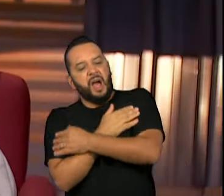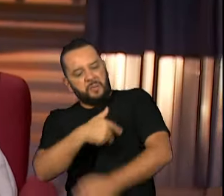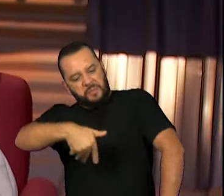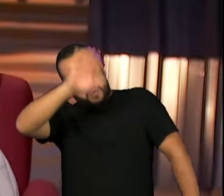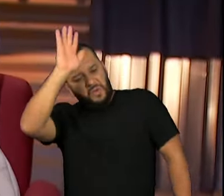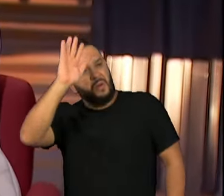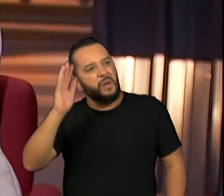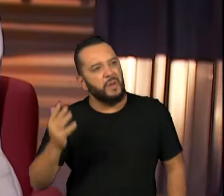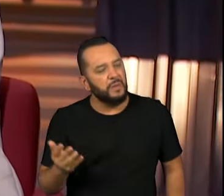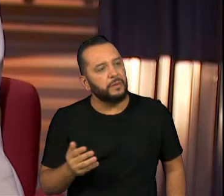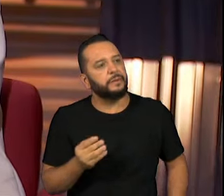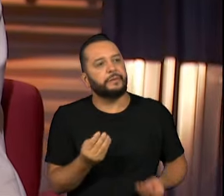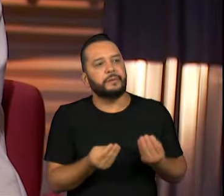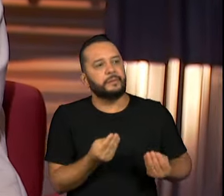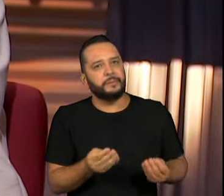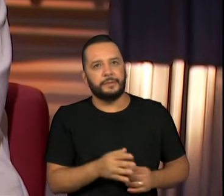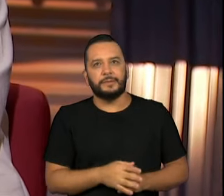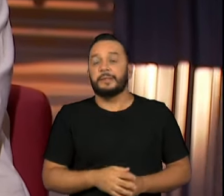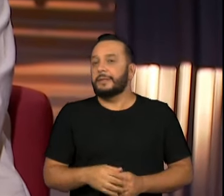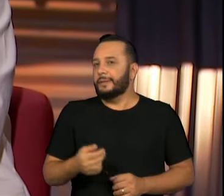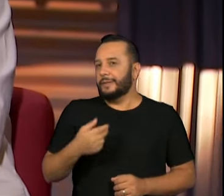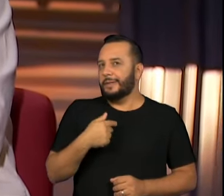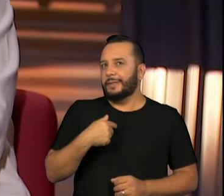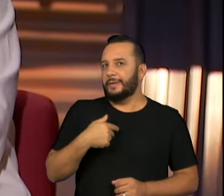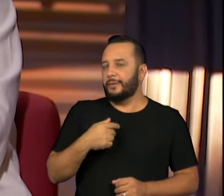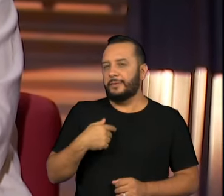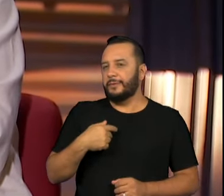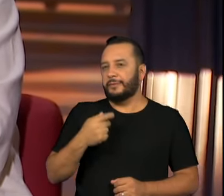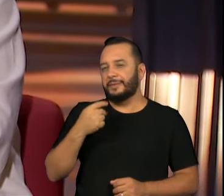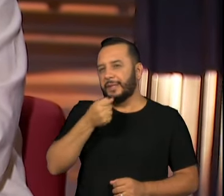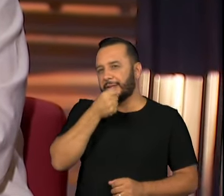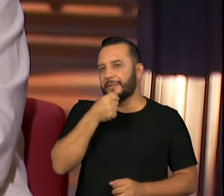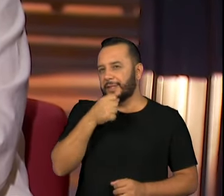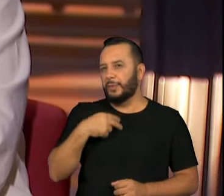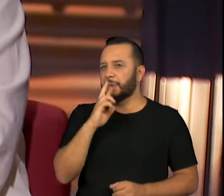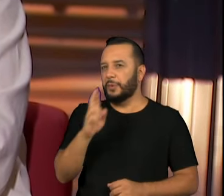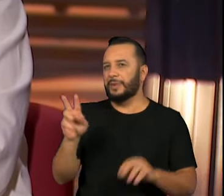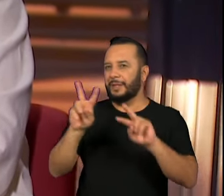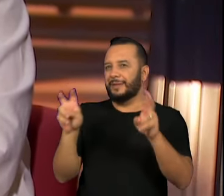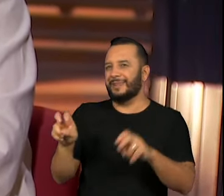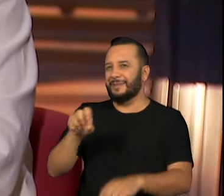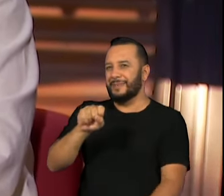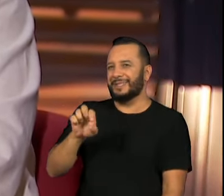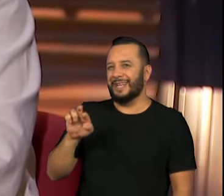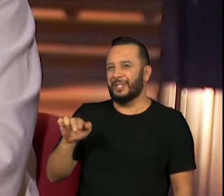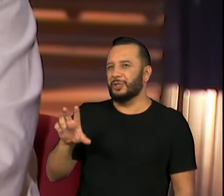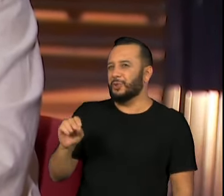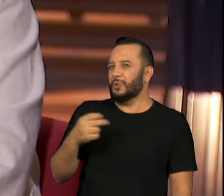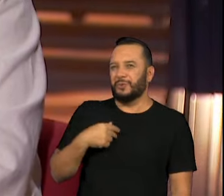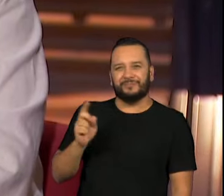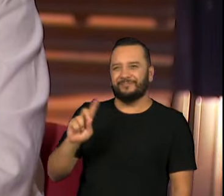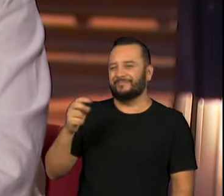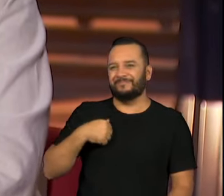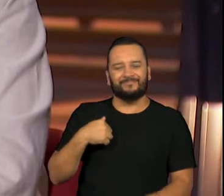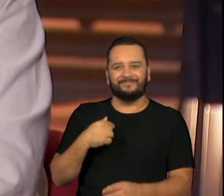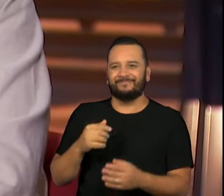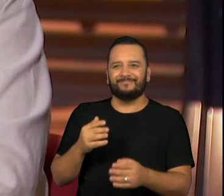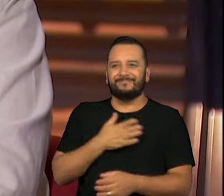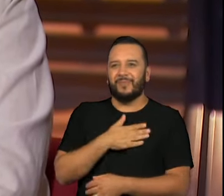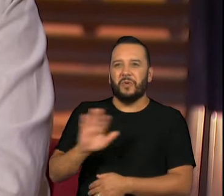hein Olha essa pessoa eu sempre me recusei a dar entrevistas sobre ele né tô sozinho carinho e eu falo a gente eu não eu